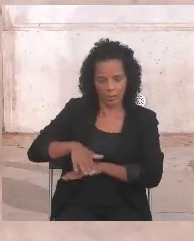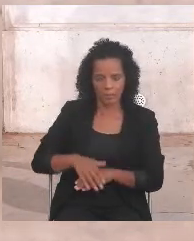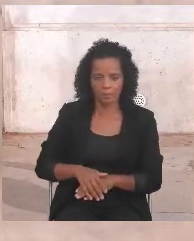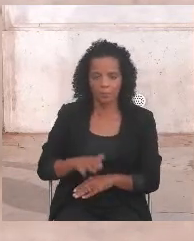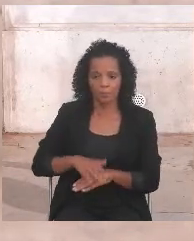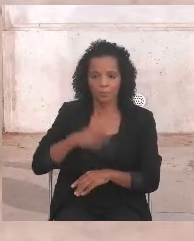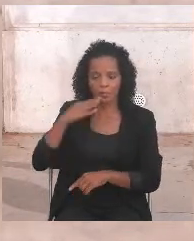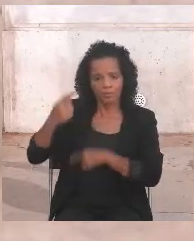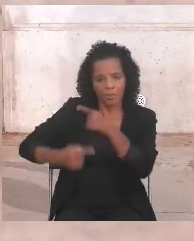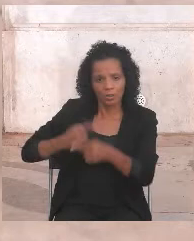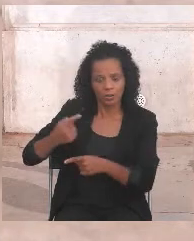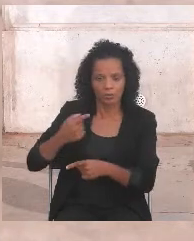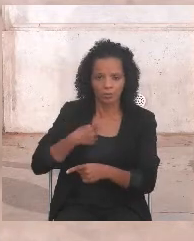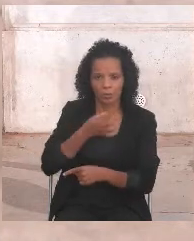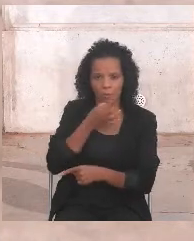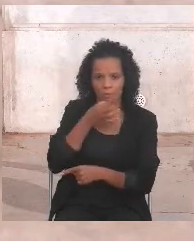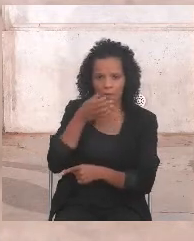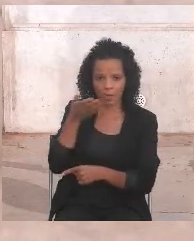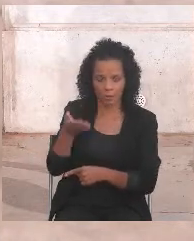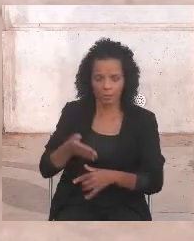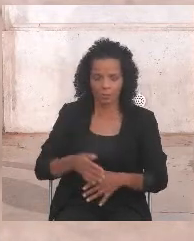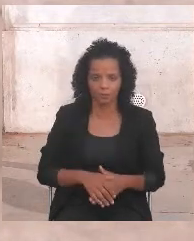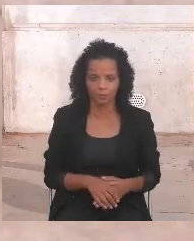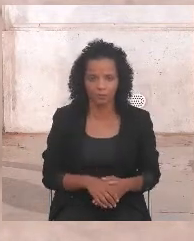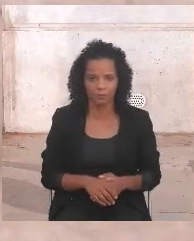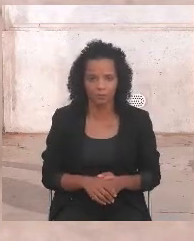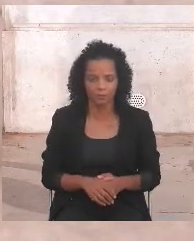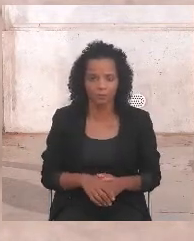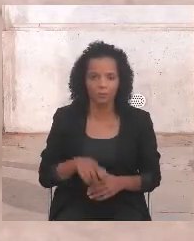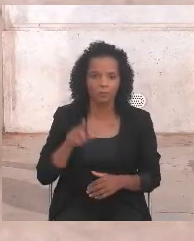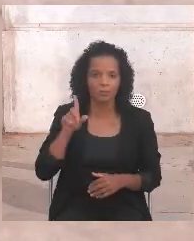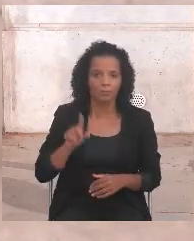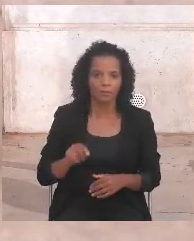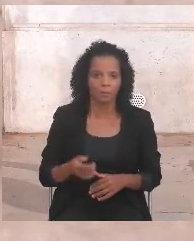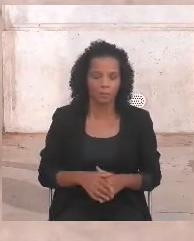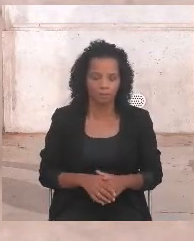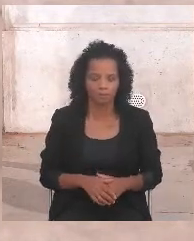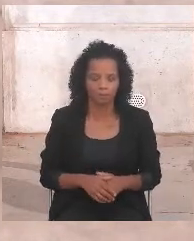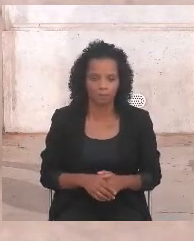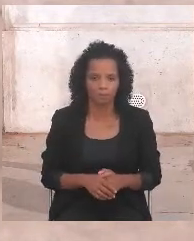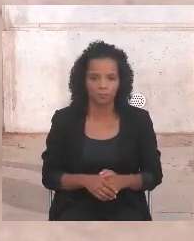essa geração que vos falo. Mas temos,